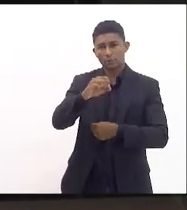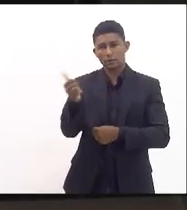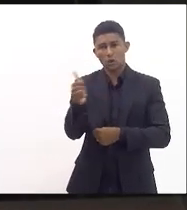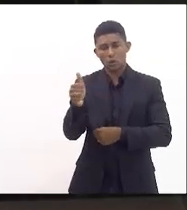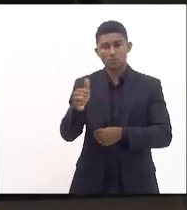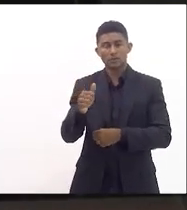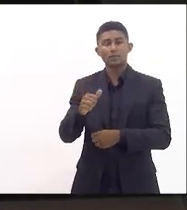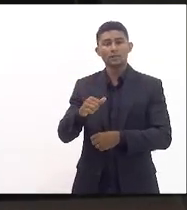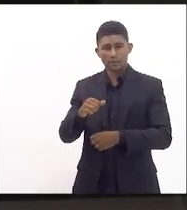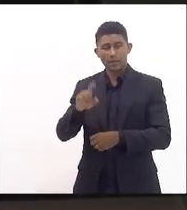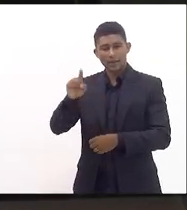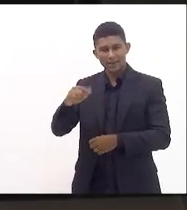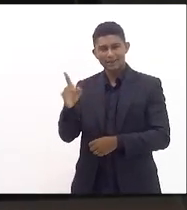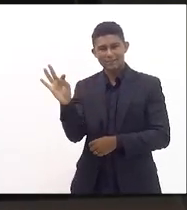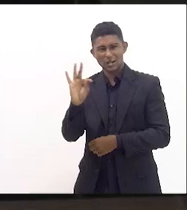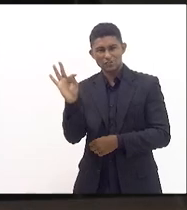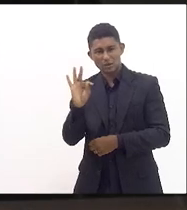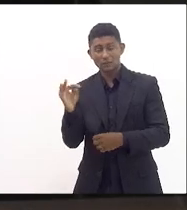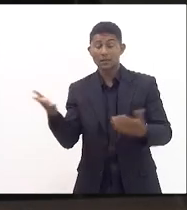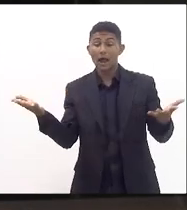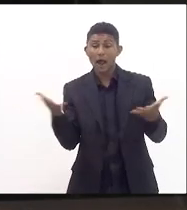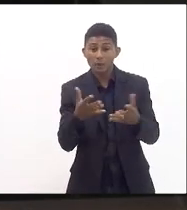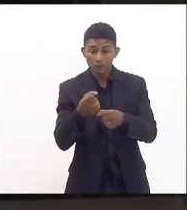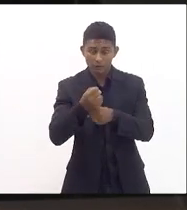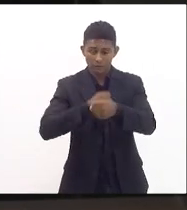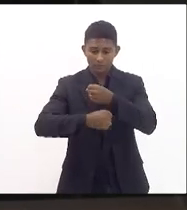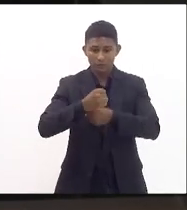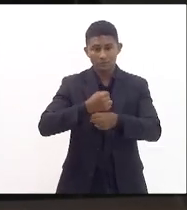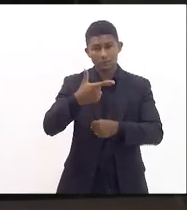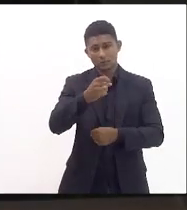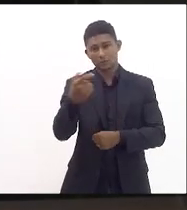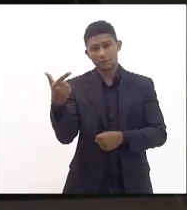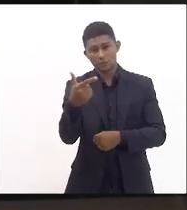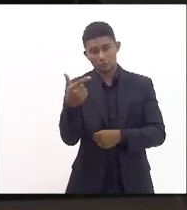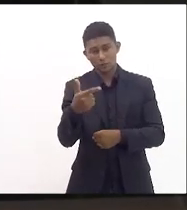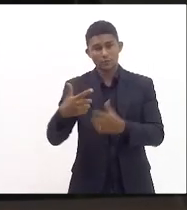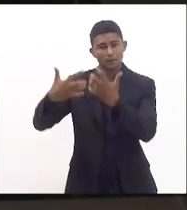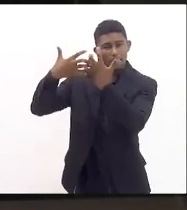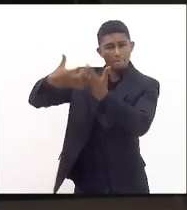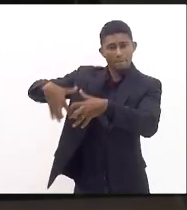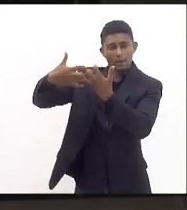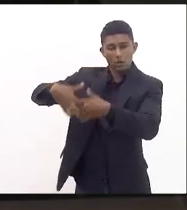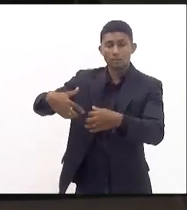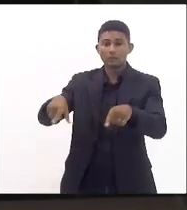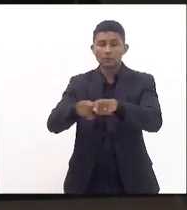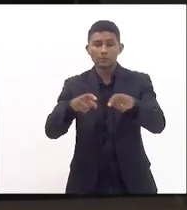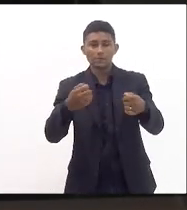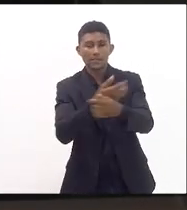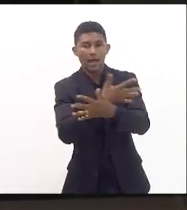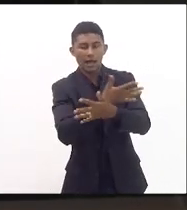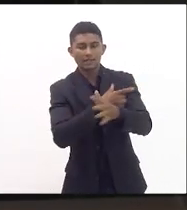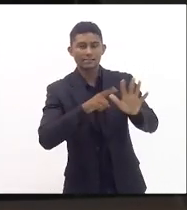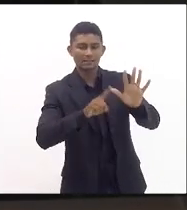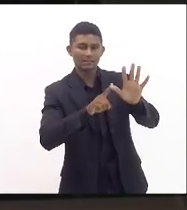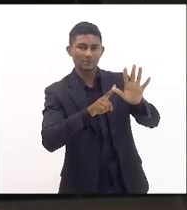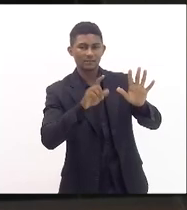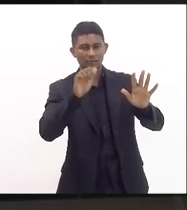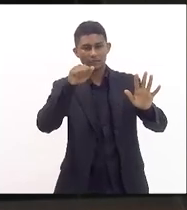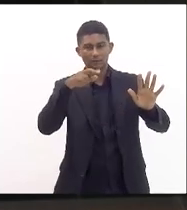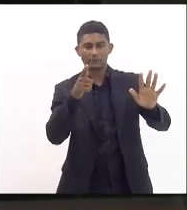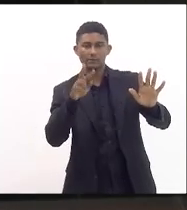agora, em 2022, tanto em Petrópolis como também na cidade de Angra dos Reis. Lá